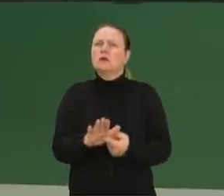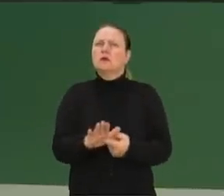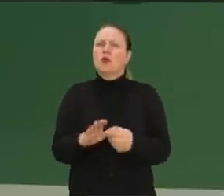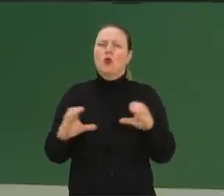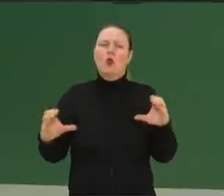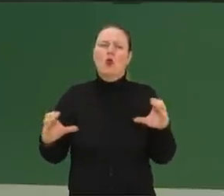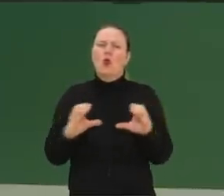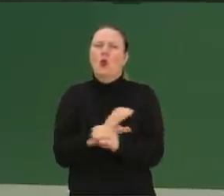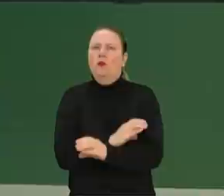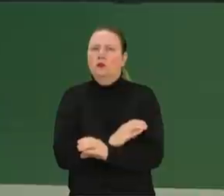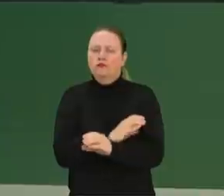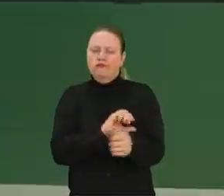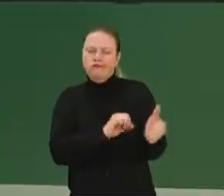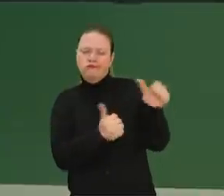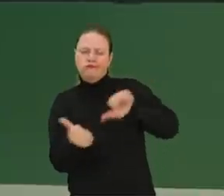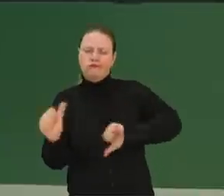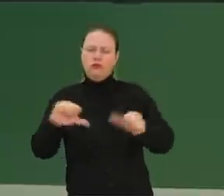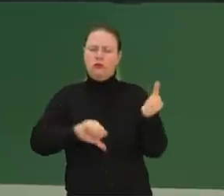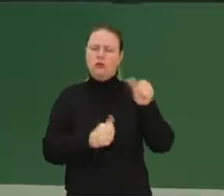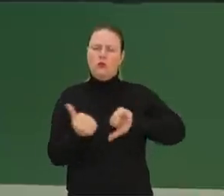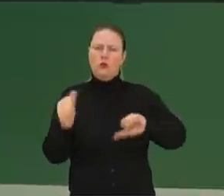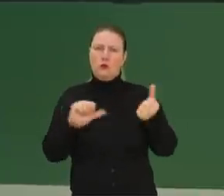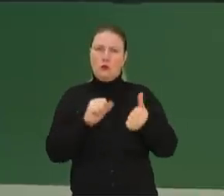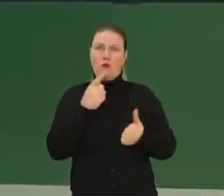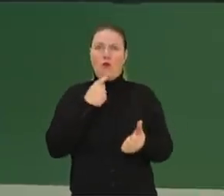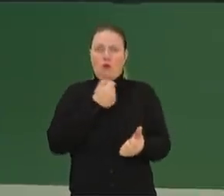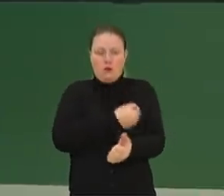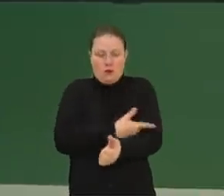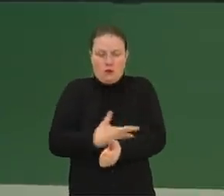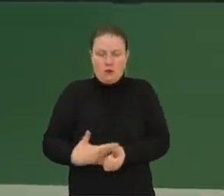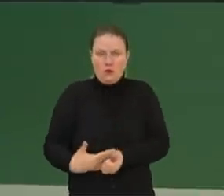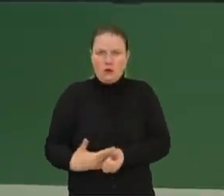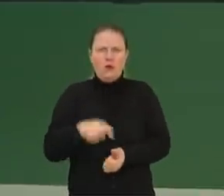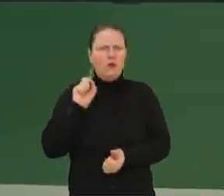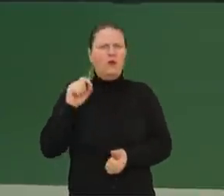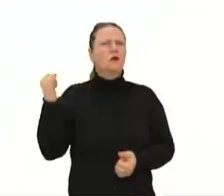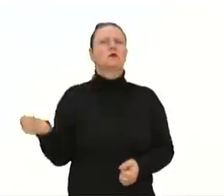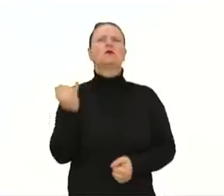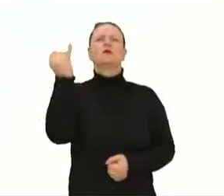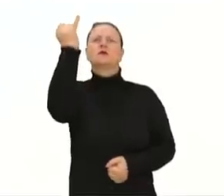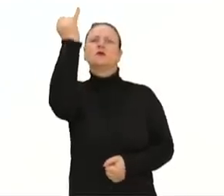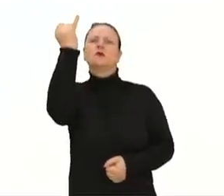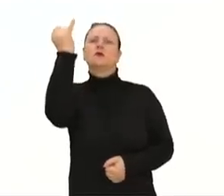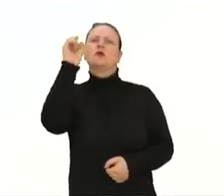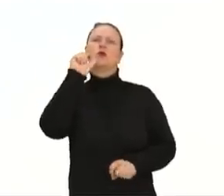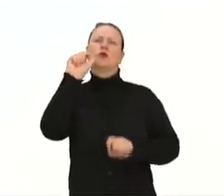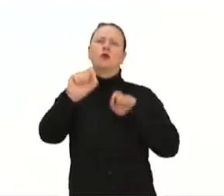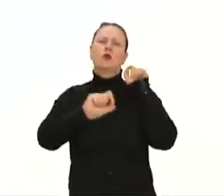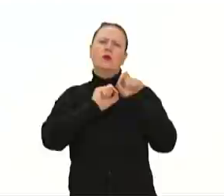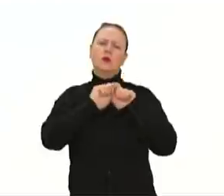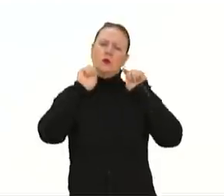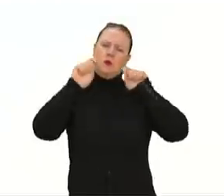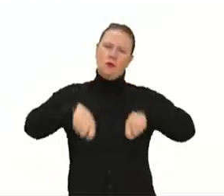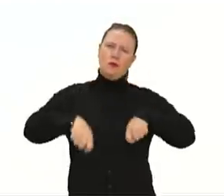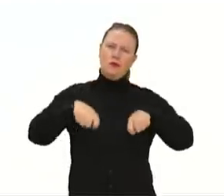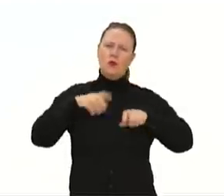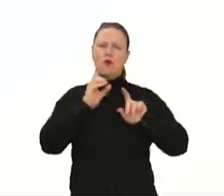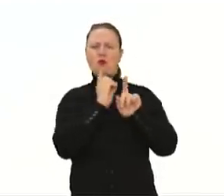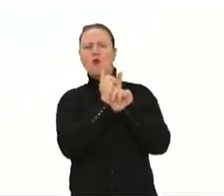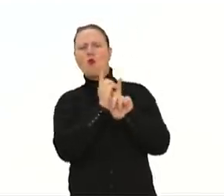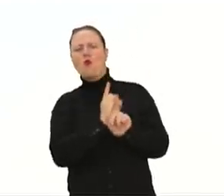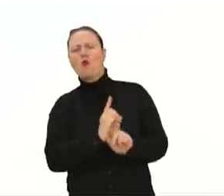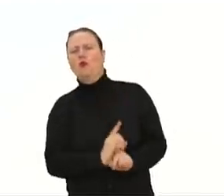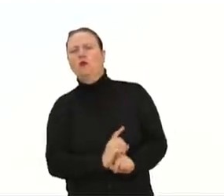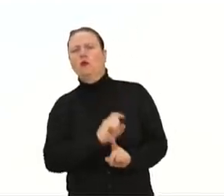completo é aquele exame que avalia o sangue, né? Qual a importância dele? O que, que se pode verificar através desse exame?